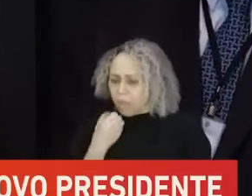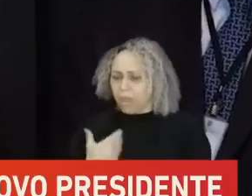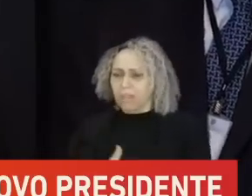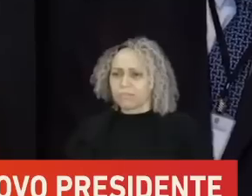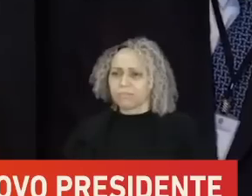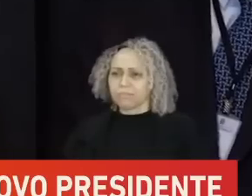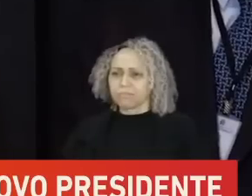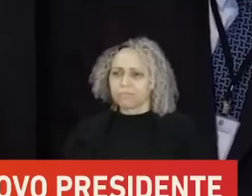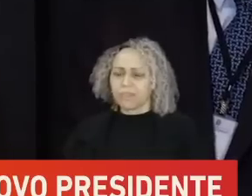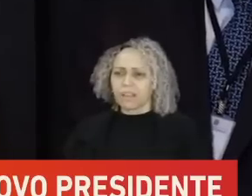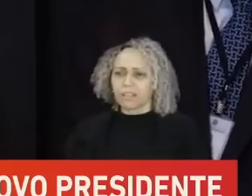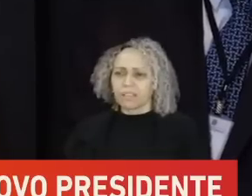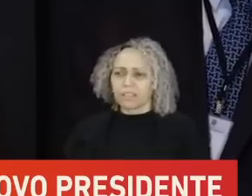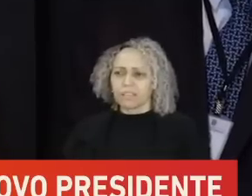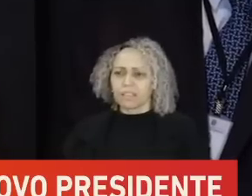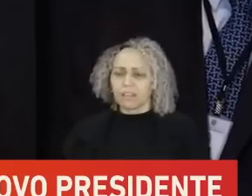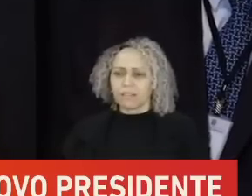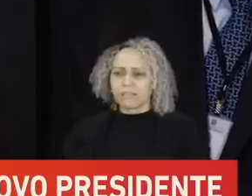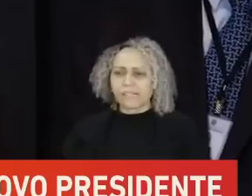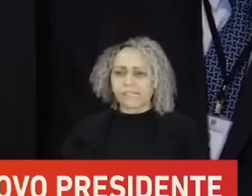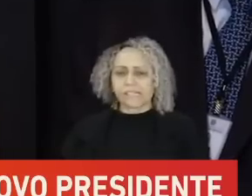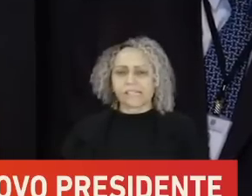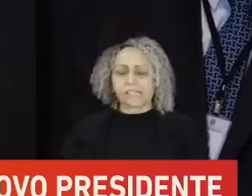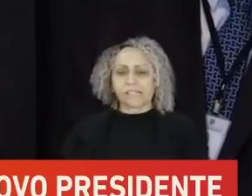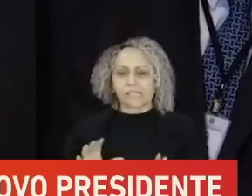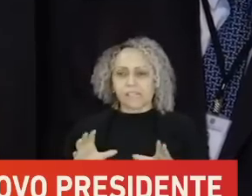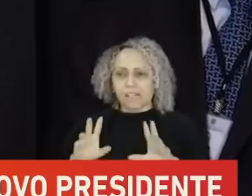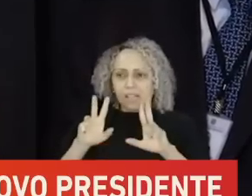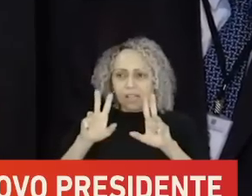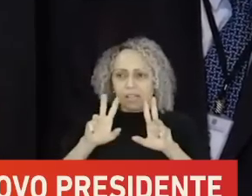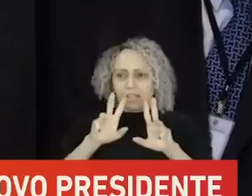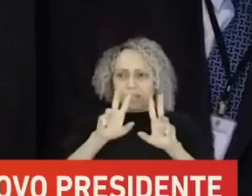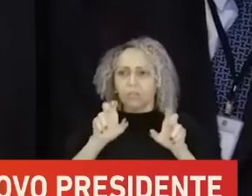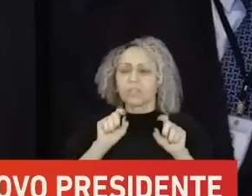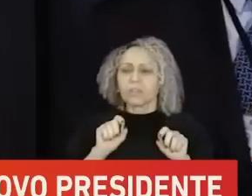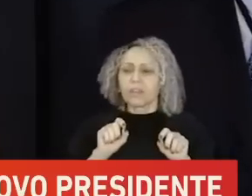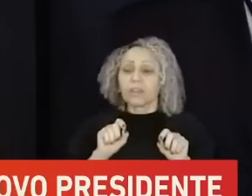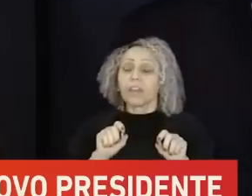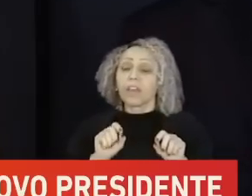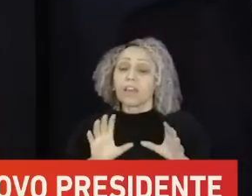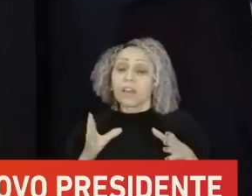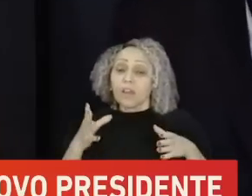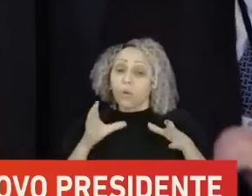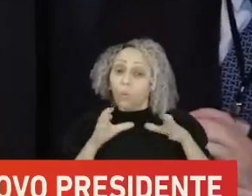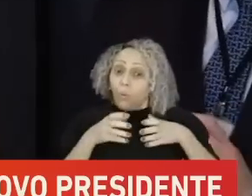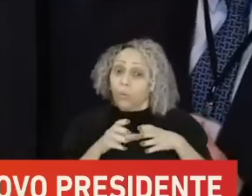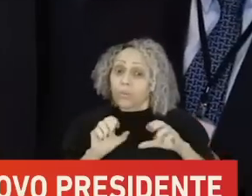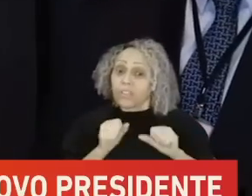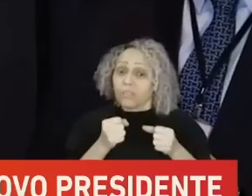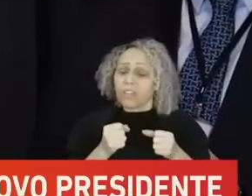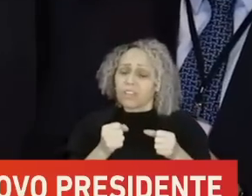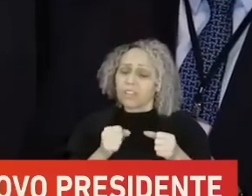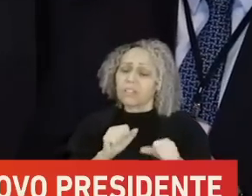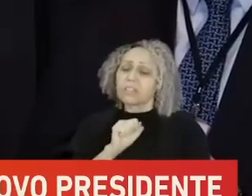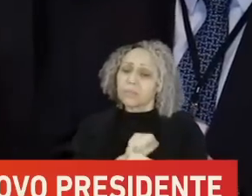é como a gente vê que, no fim das contas, não adianta cuidar bem de estatal. Por quê? Porque quando